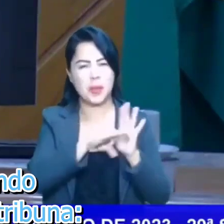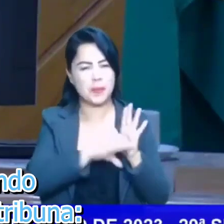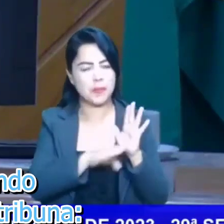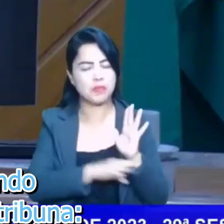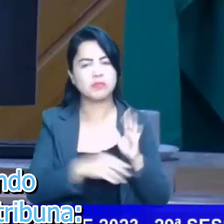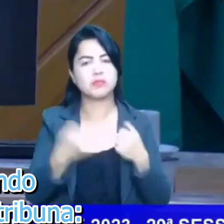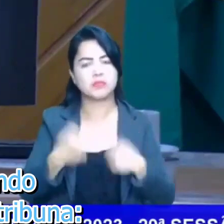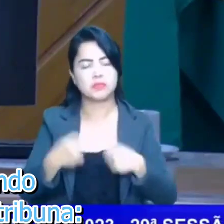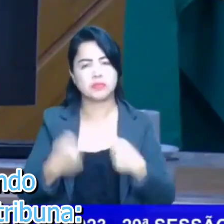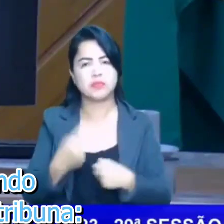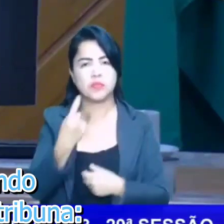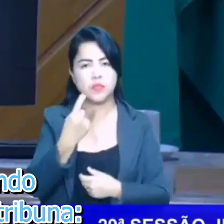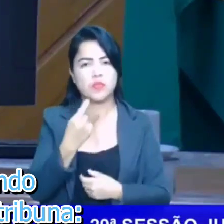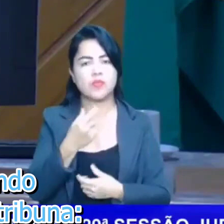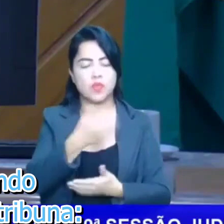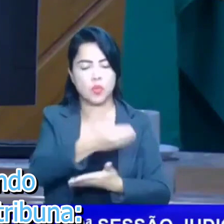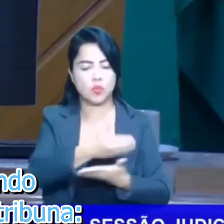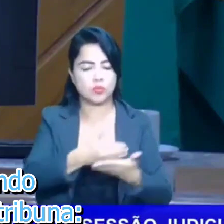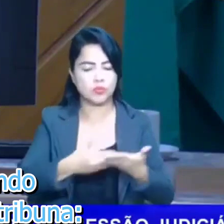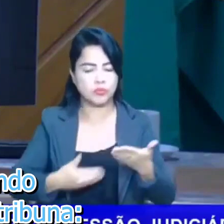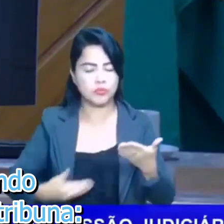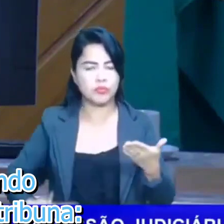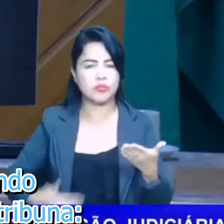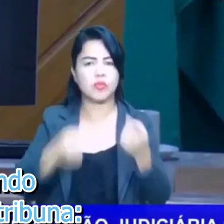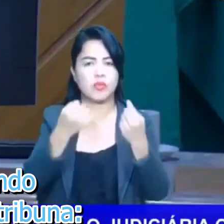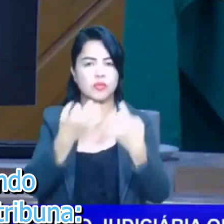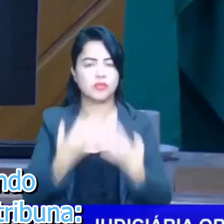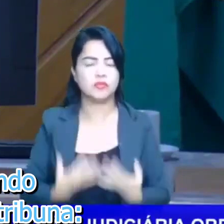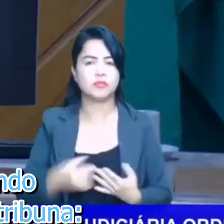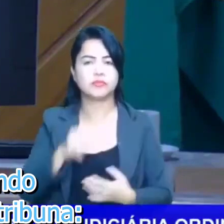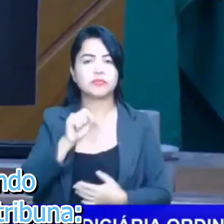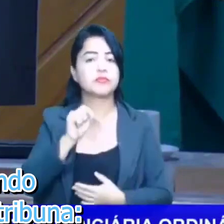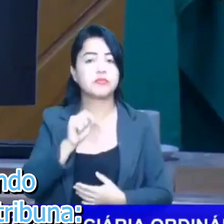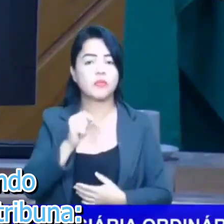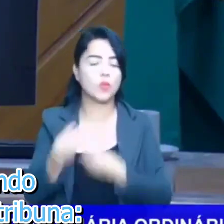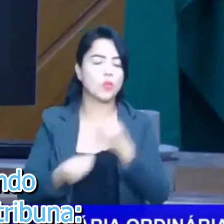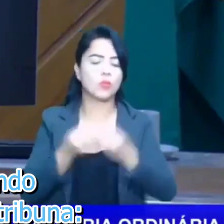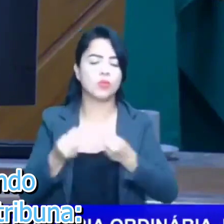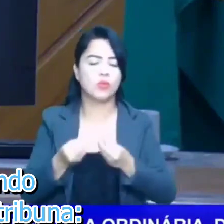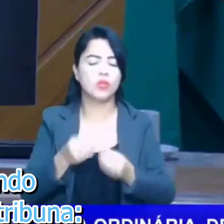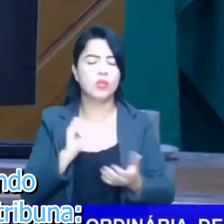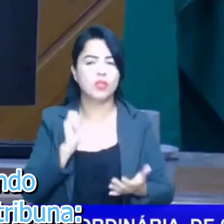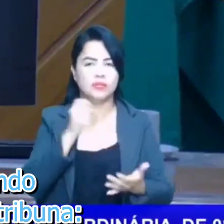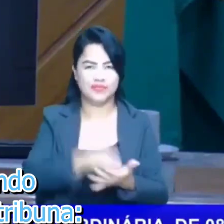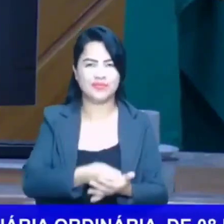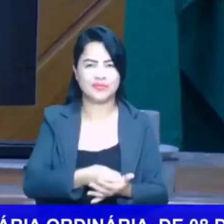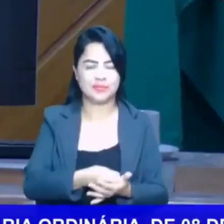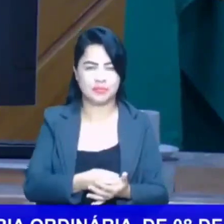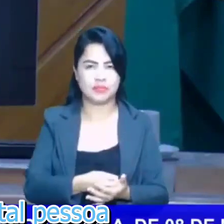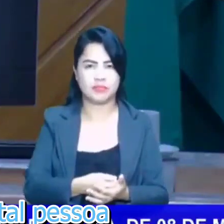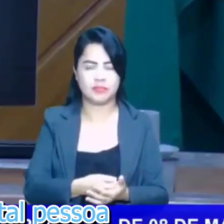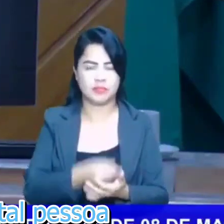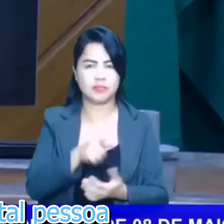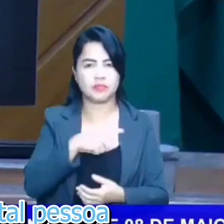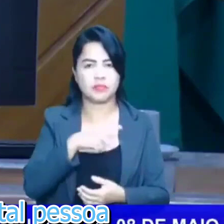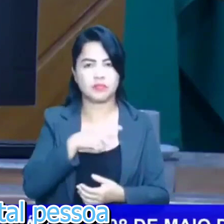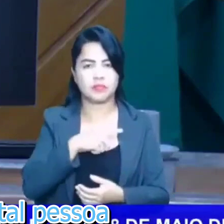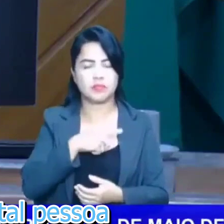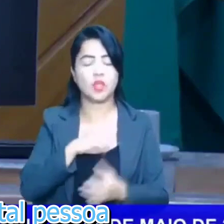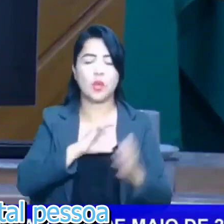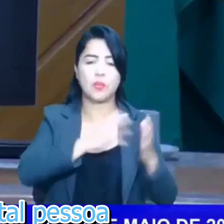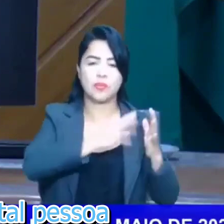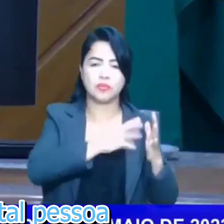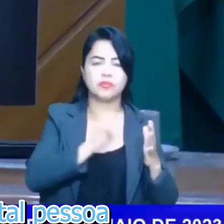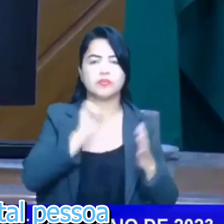ter, pelo menos, uma nota explicativa indicando exatamente o que foi defendido, o que foi afirmado da tribuna, que foi o partido que